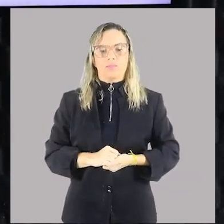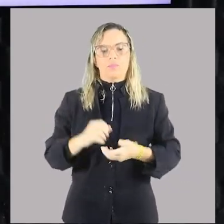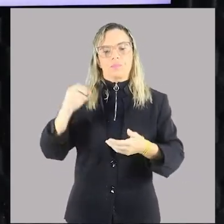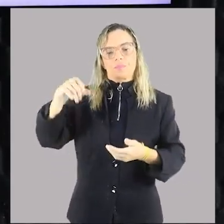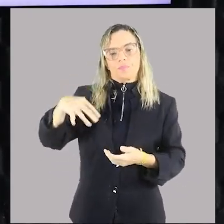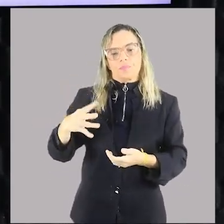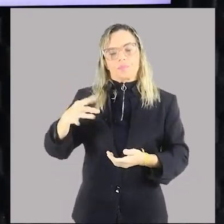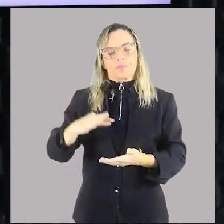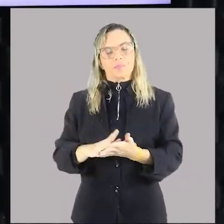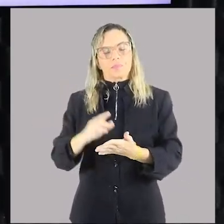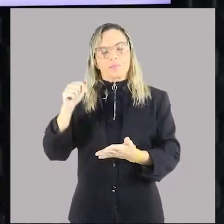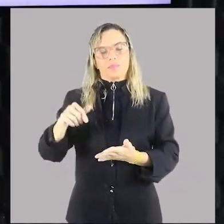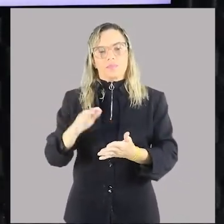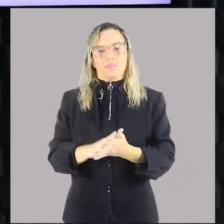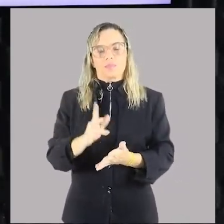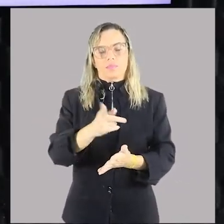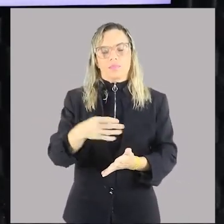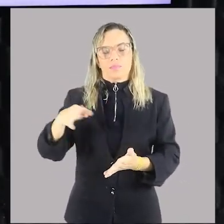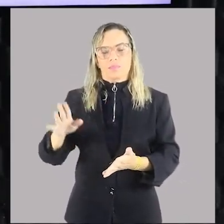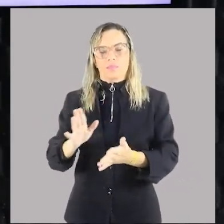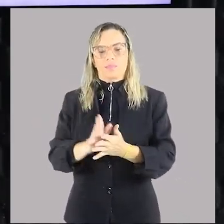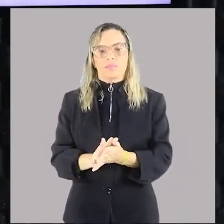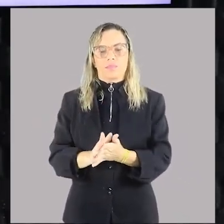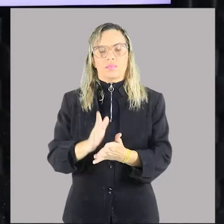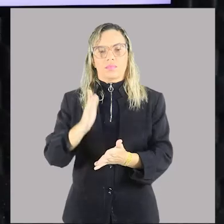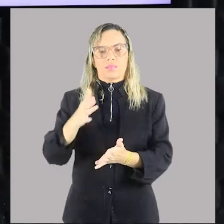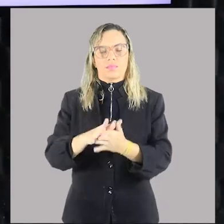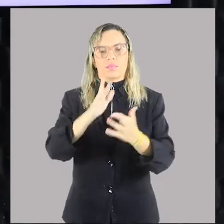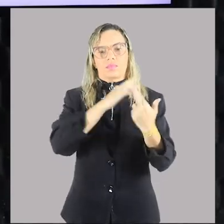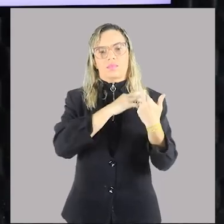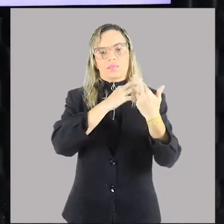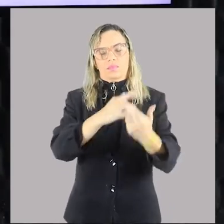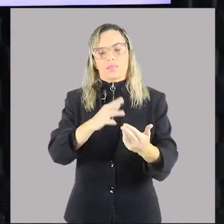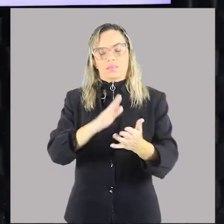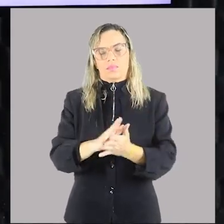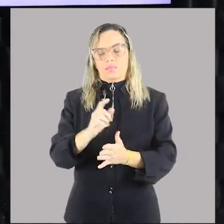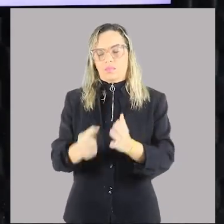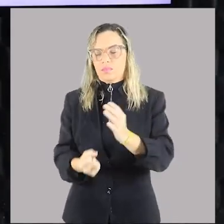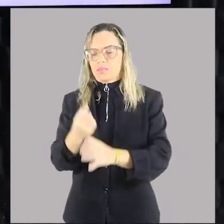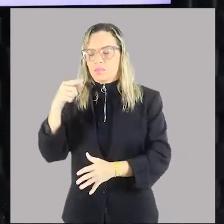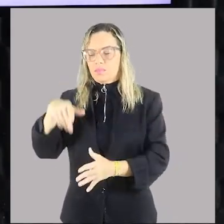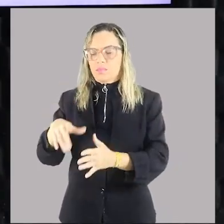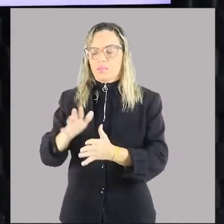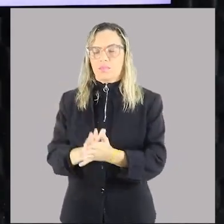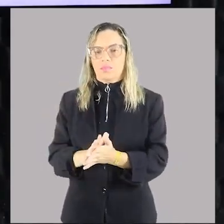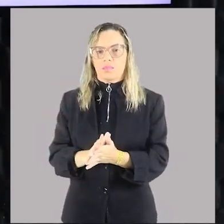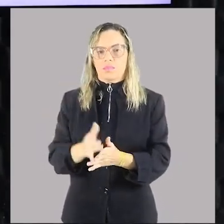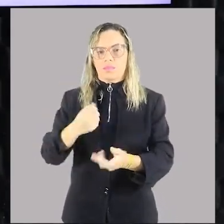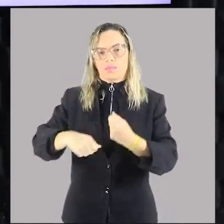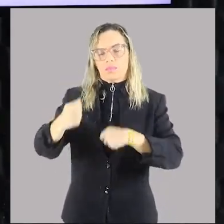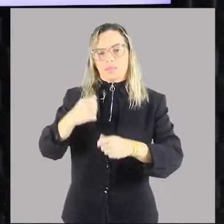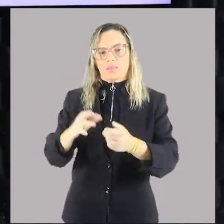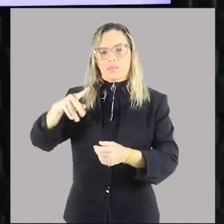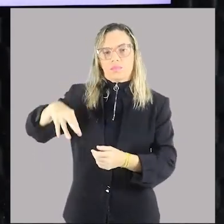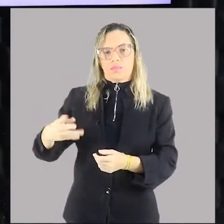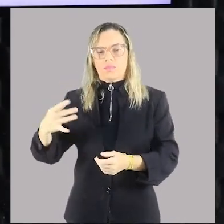entidades da administração pública direta serem as responsáveis pela criação das entidades da administração pública